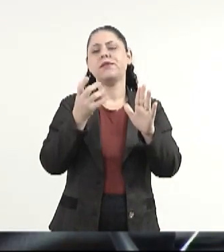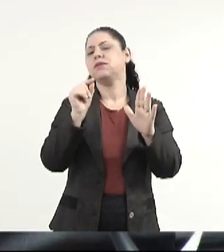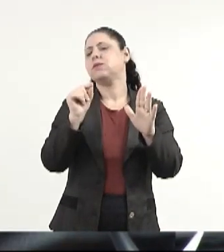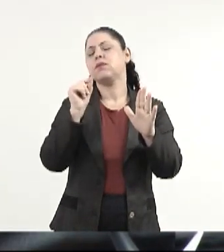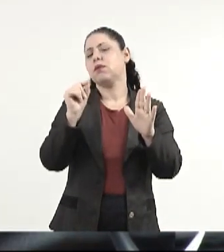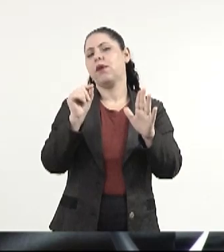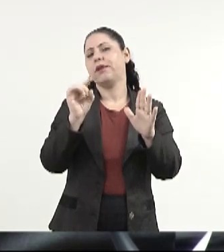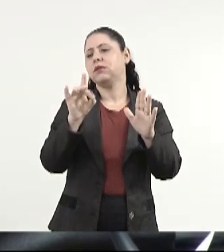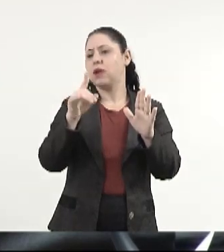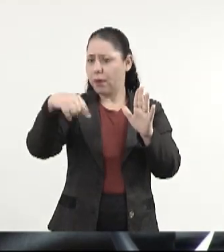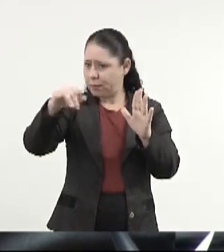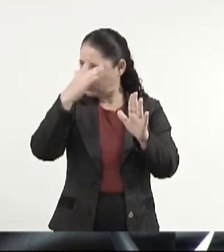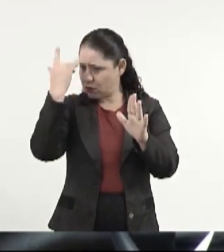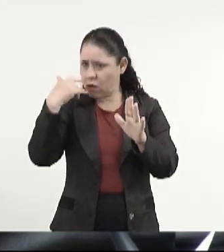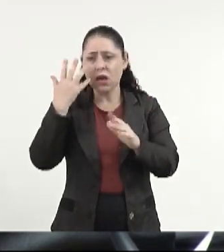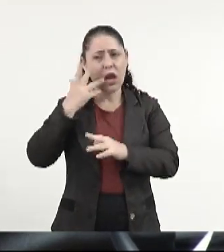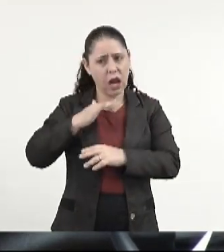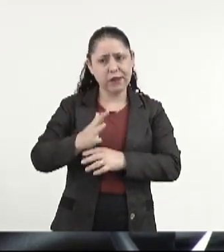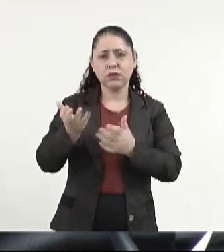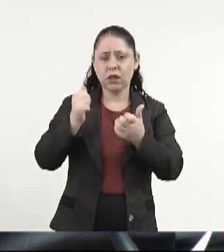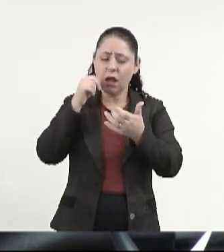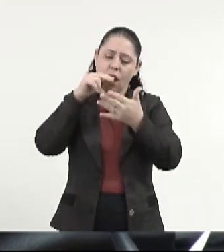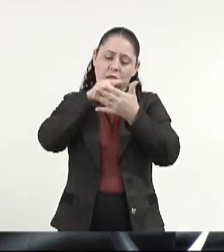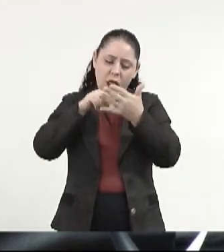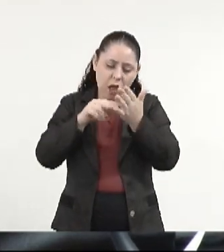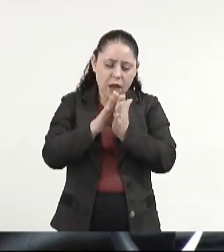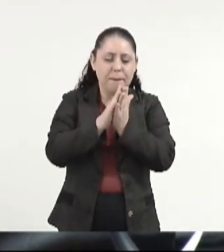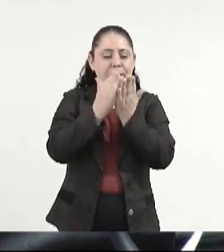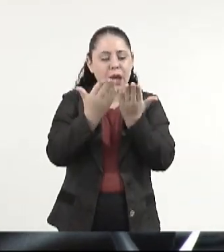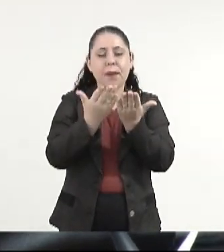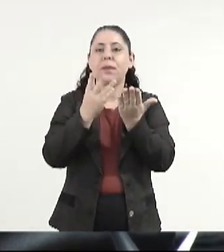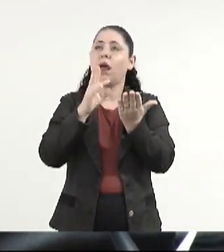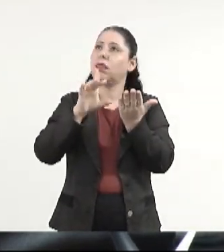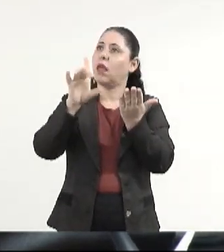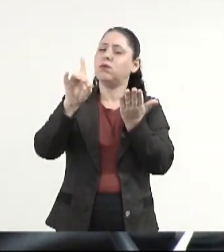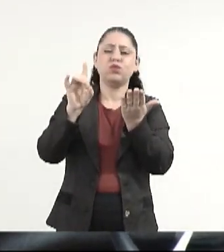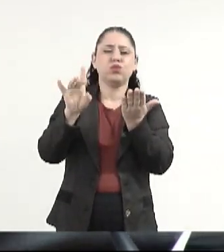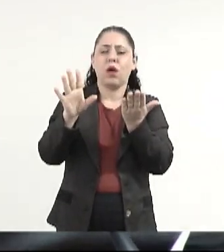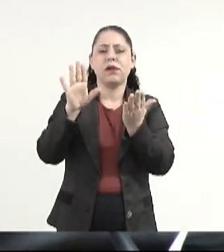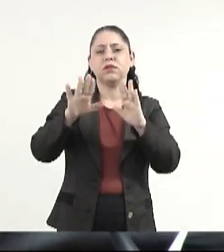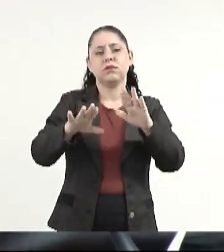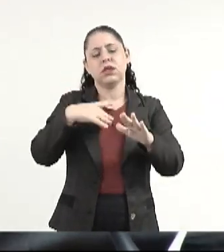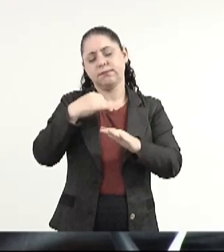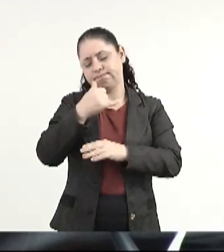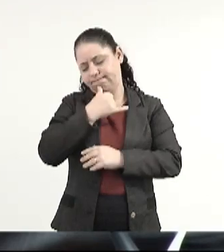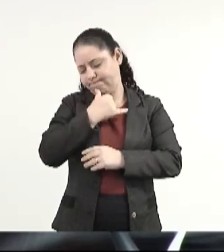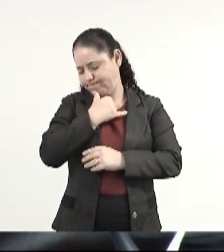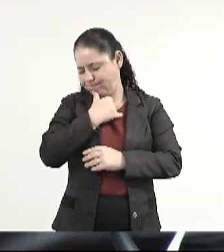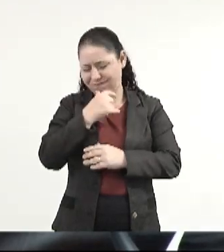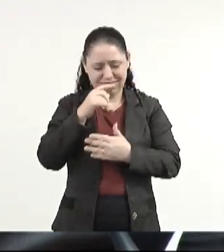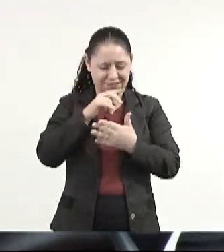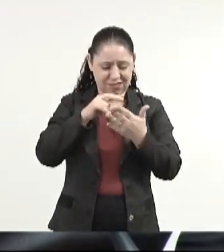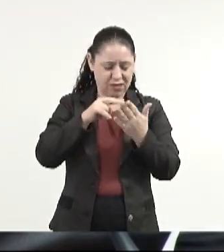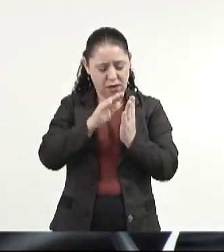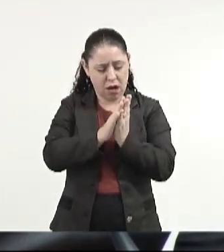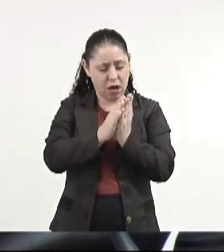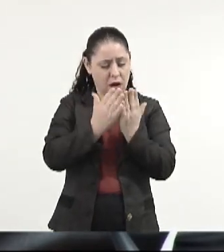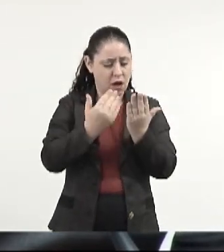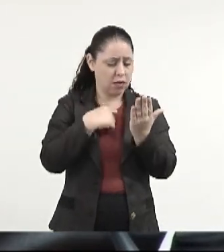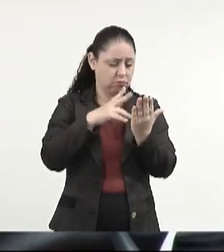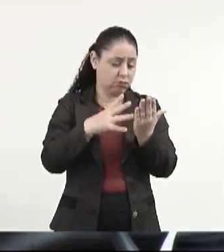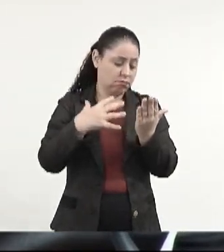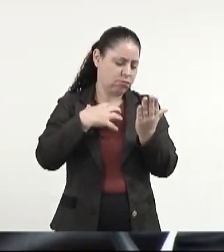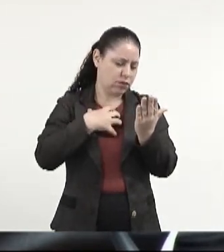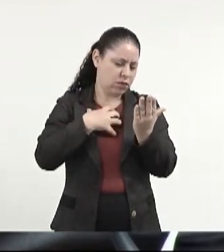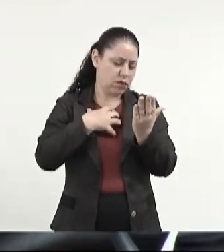visa atender aqueles que querem, as crianças que querem ler a Bíblia, estão numa situação ali, de repente, triste, eu quero ler a Bíblia. Tem lá uma